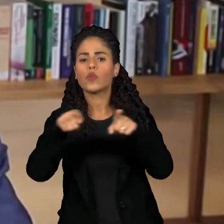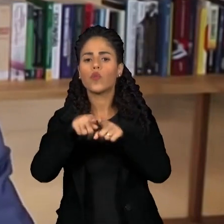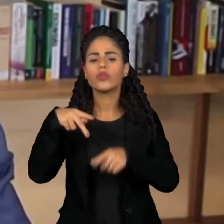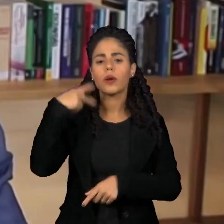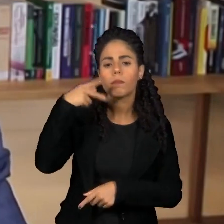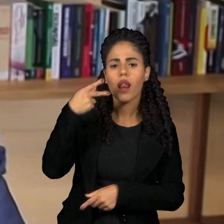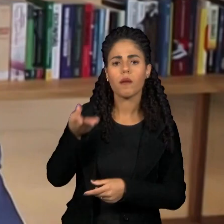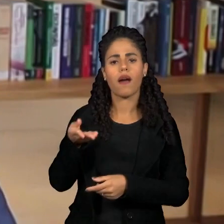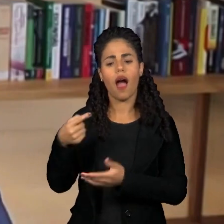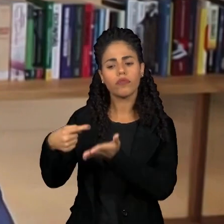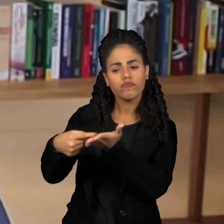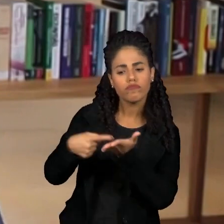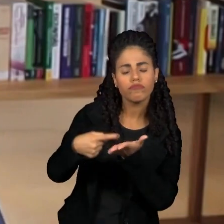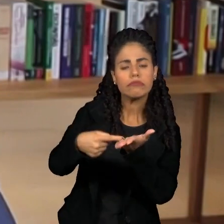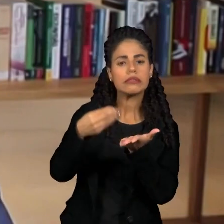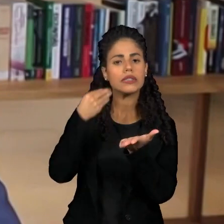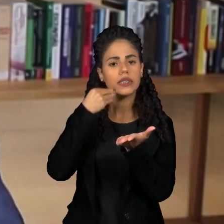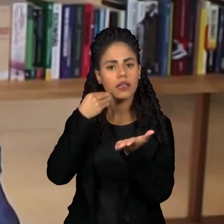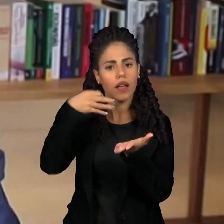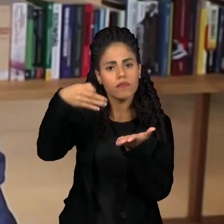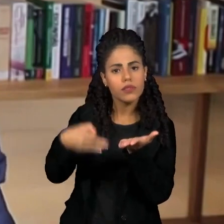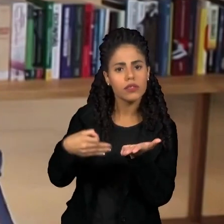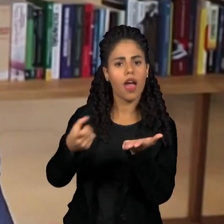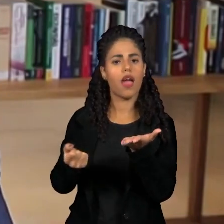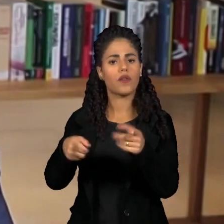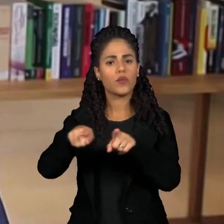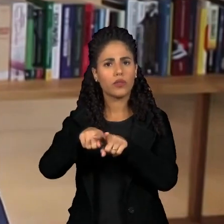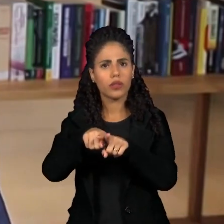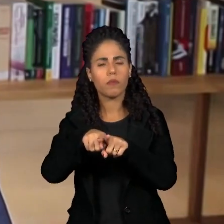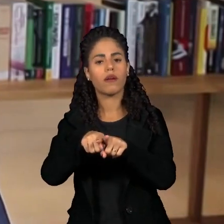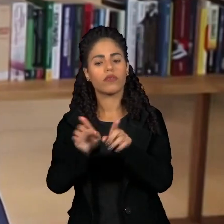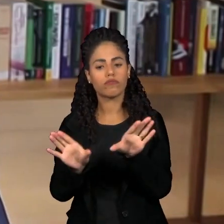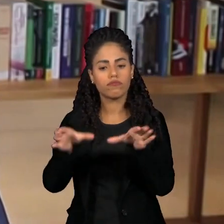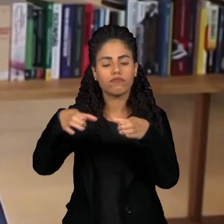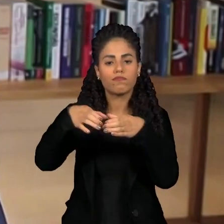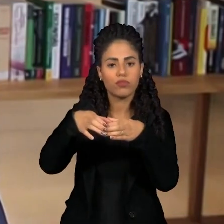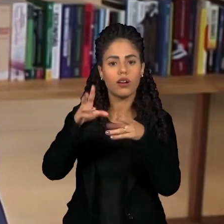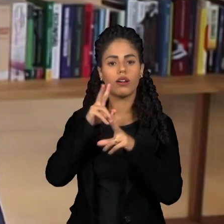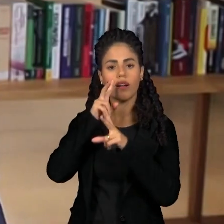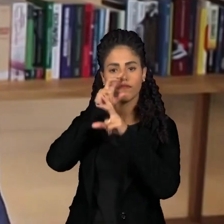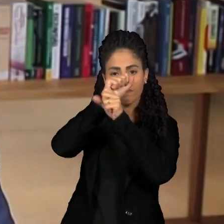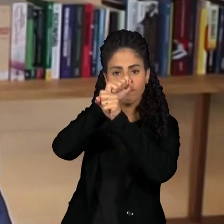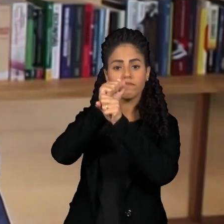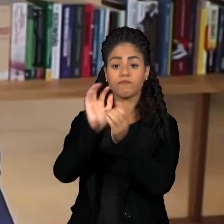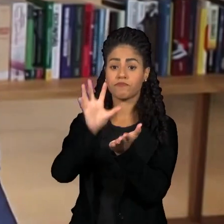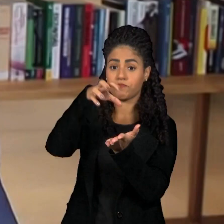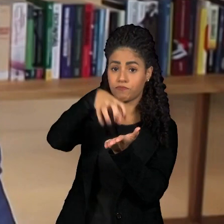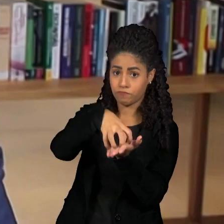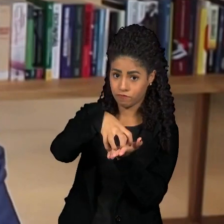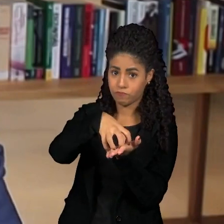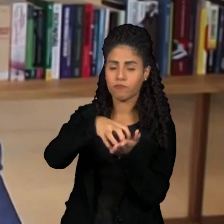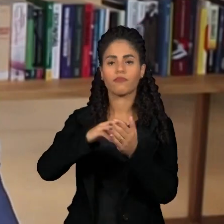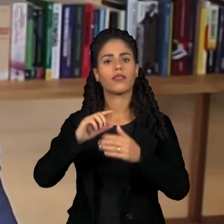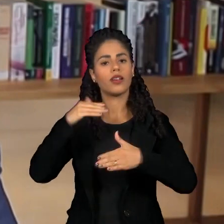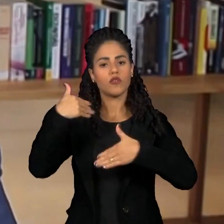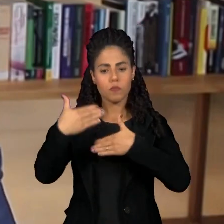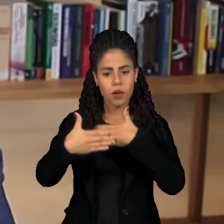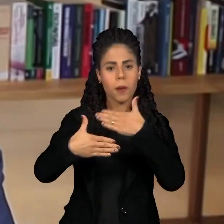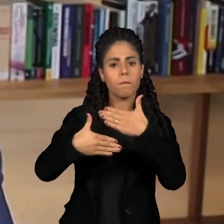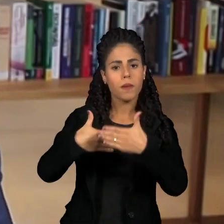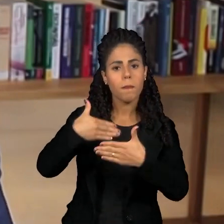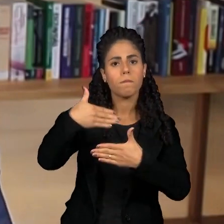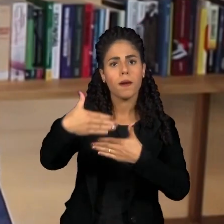né, fragmentados, né, individualizados que se juntam na forma desse centrão. No que a gente vai dando o